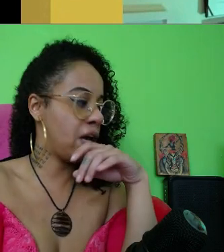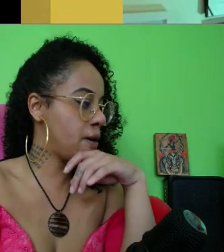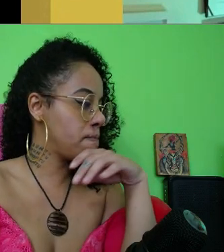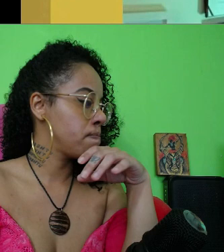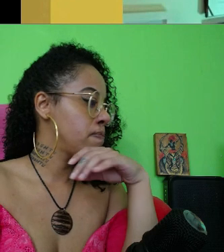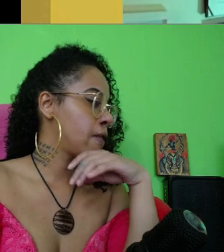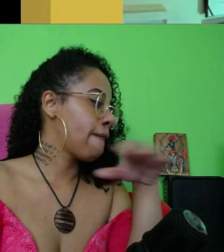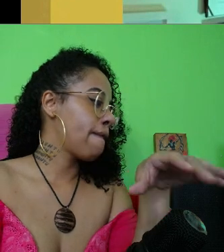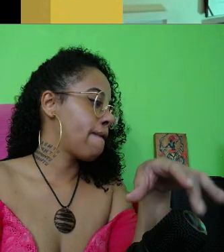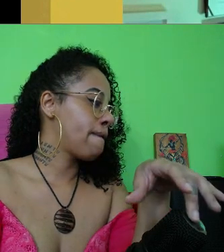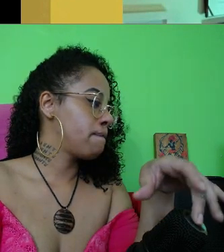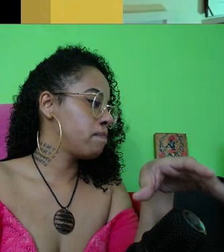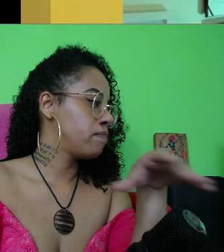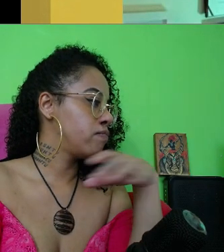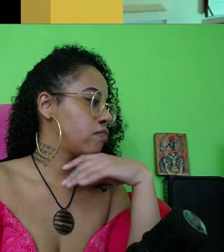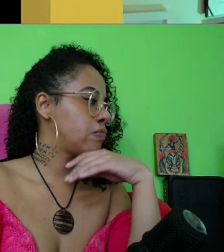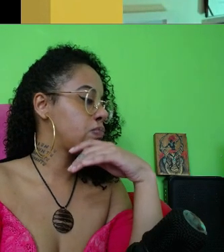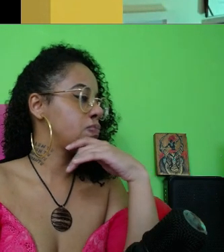né